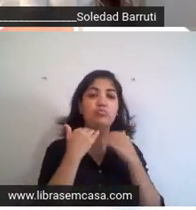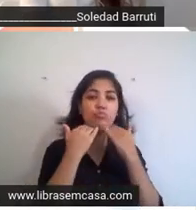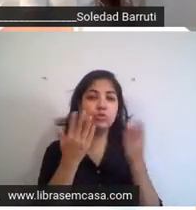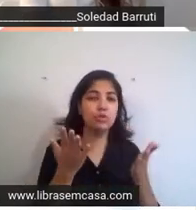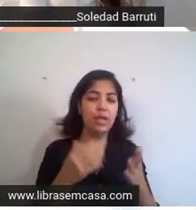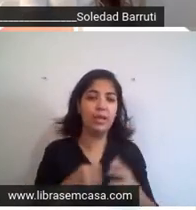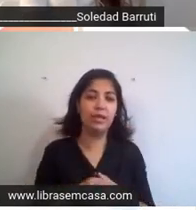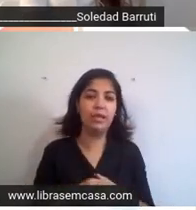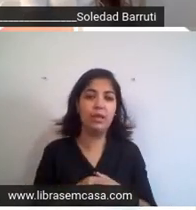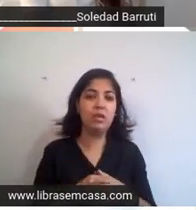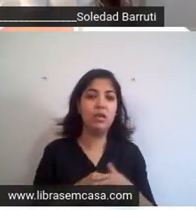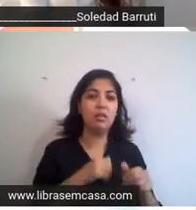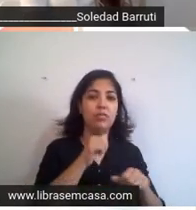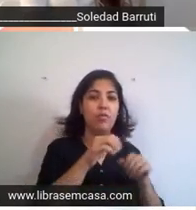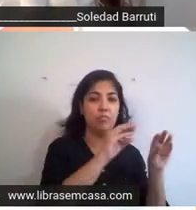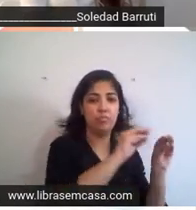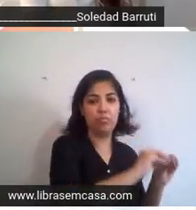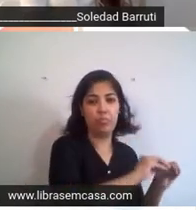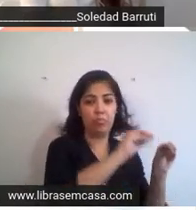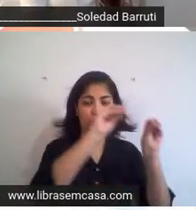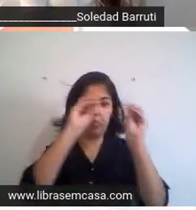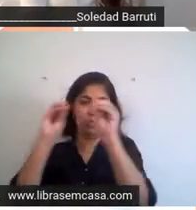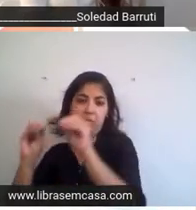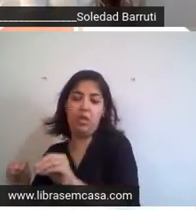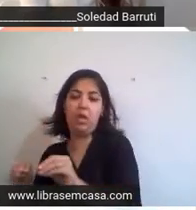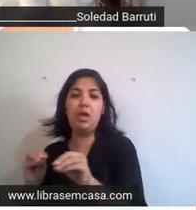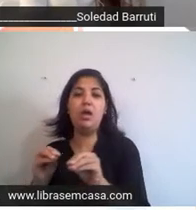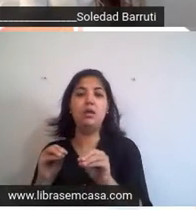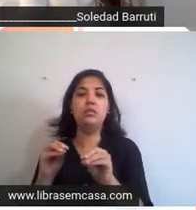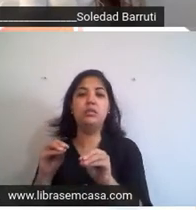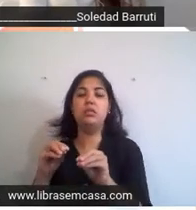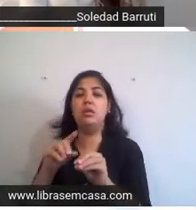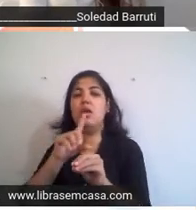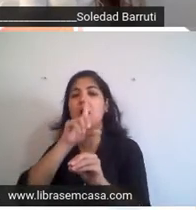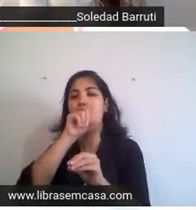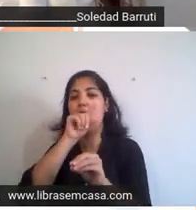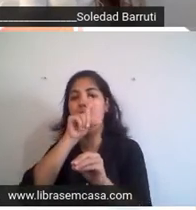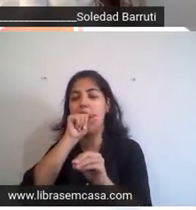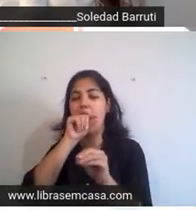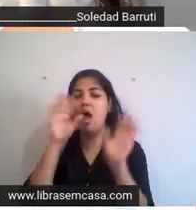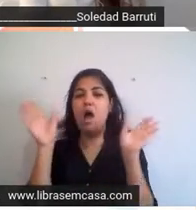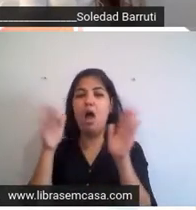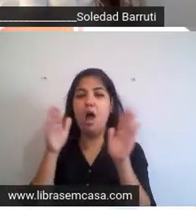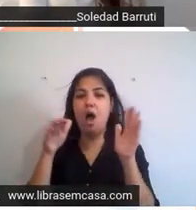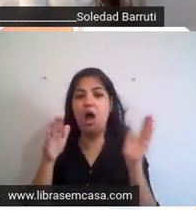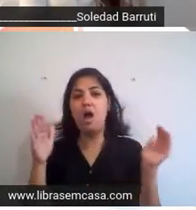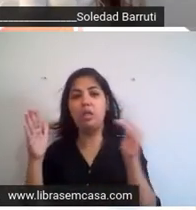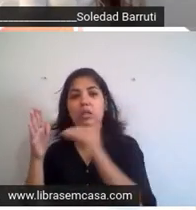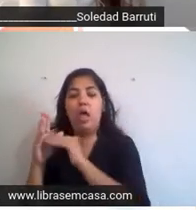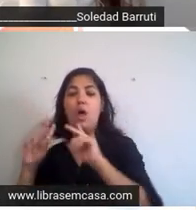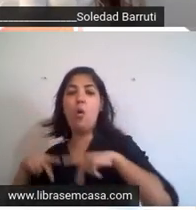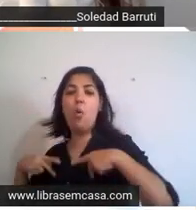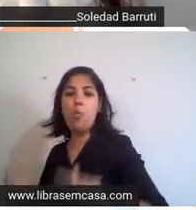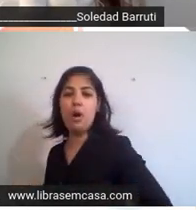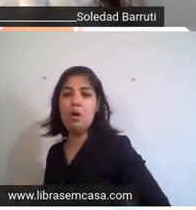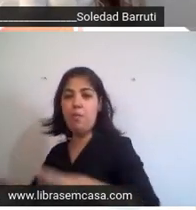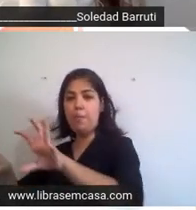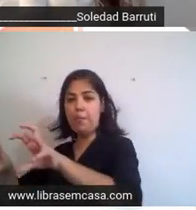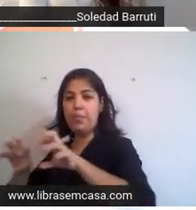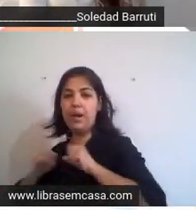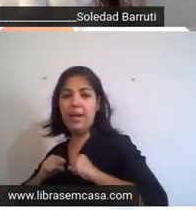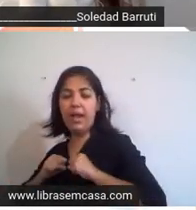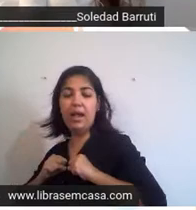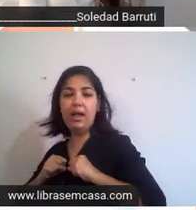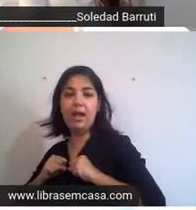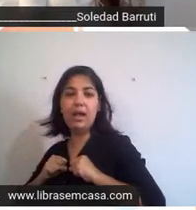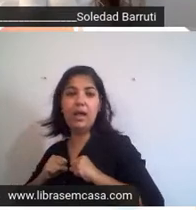humanos, porque elas também conseguem lucrar com a situação. Queria saber um pouco, assim, que tipos de estrutura de governança, ou mesmo de um